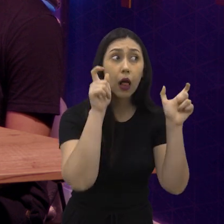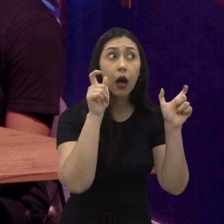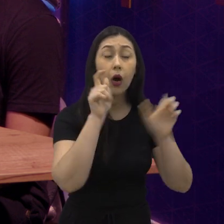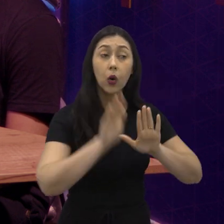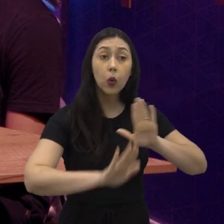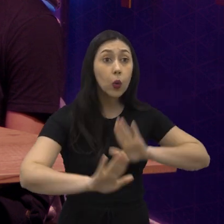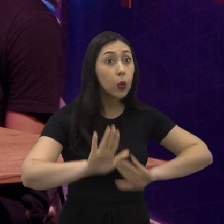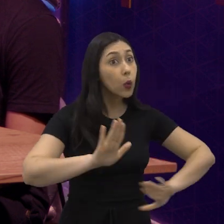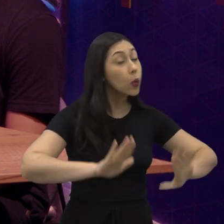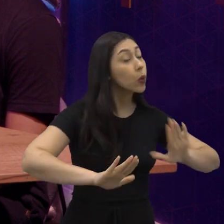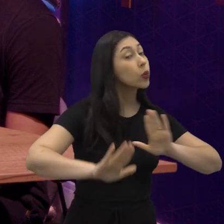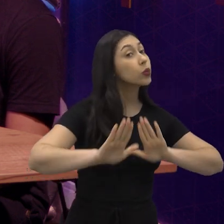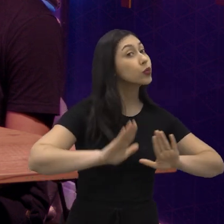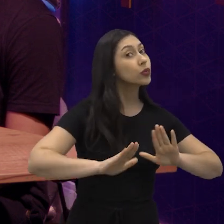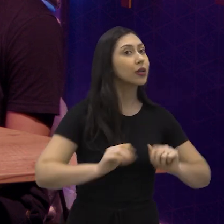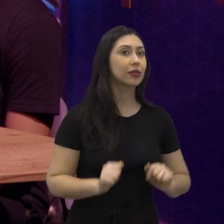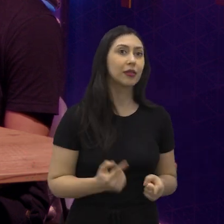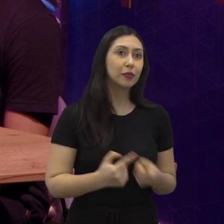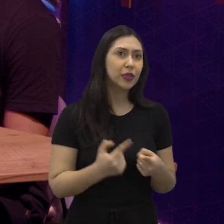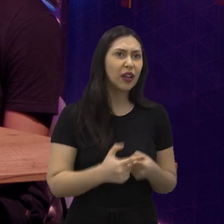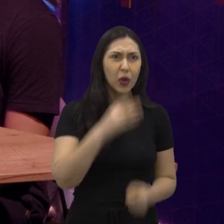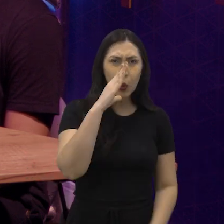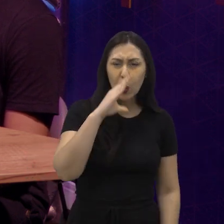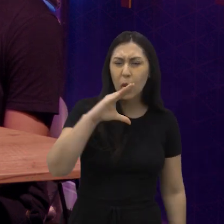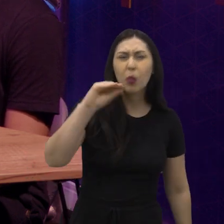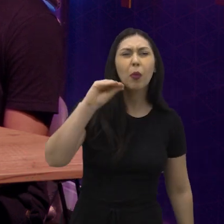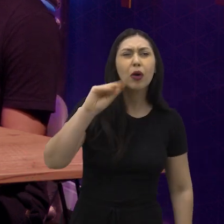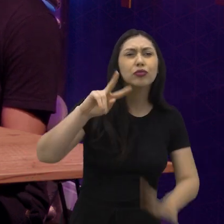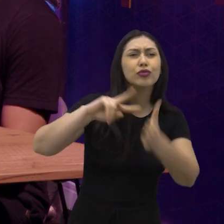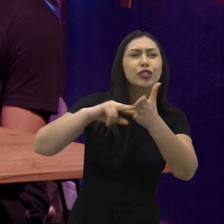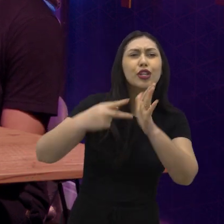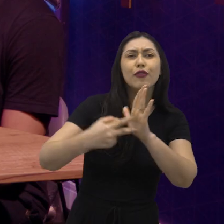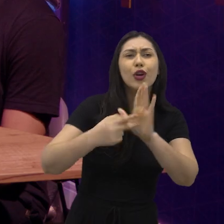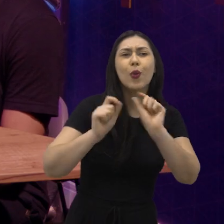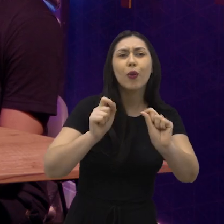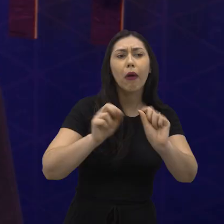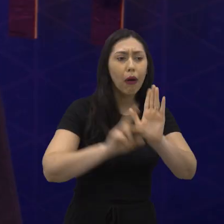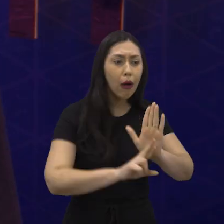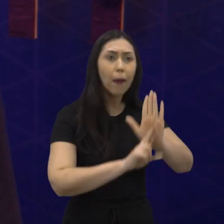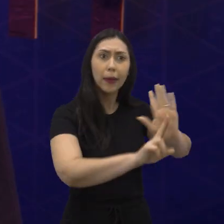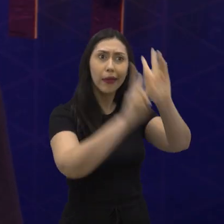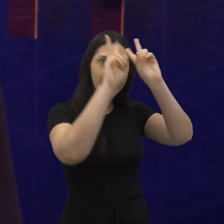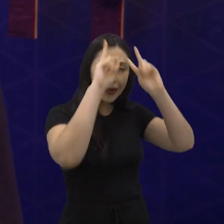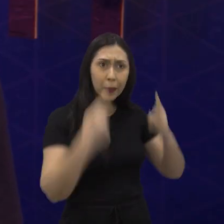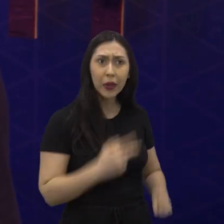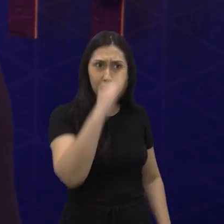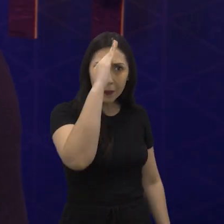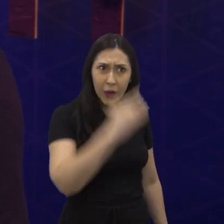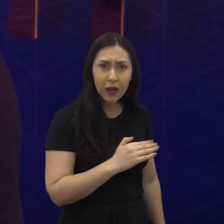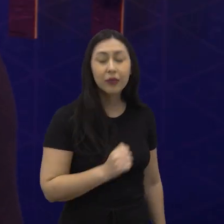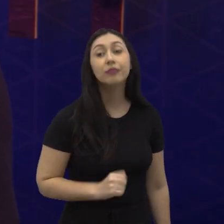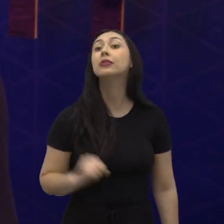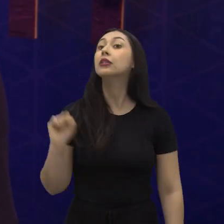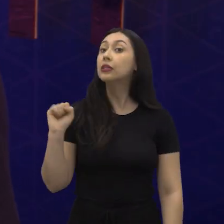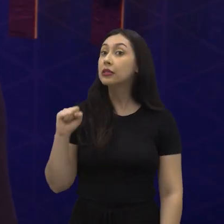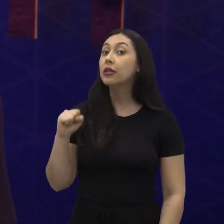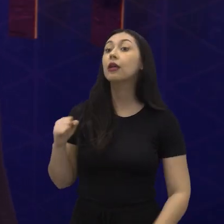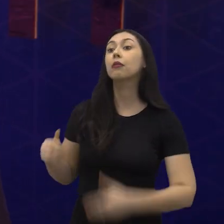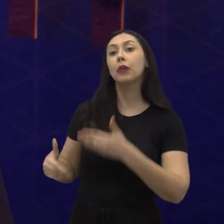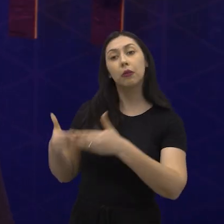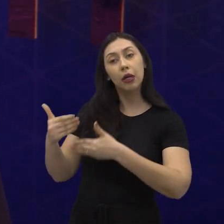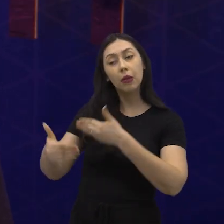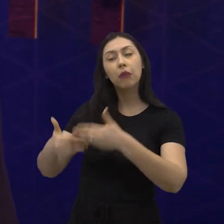O lobo mau, na verdade, é o ser humano que é mau, né? Exatamente. E assim, Vic, vamos avançando